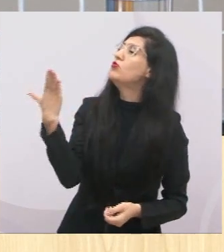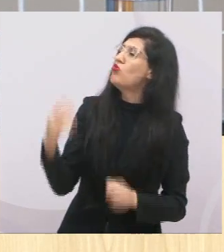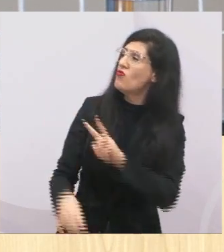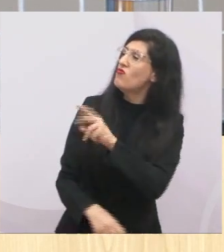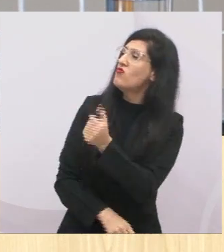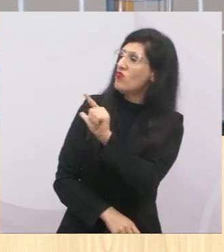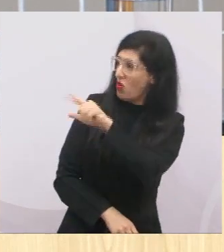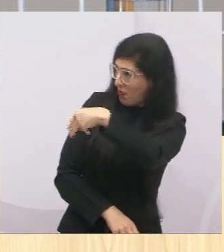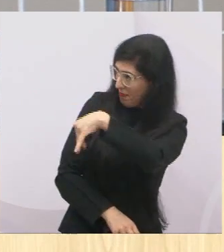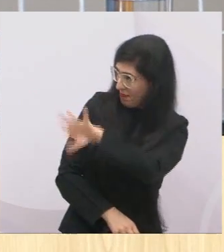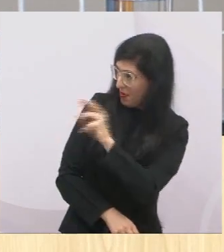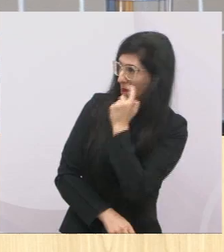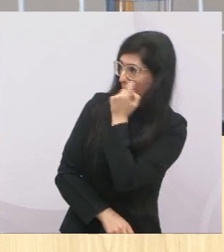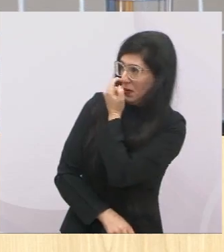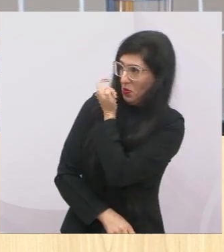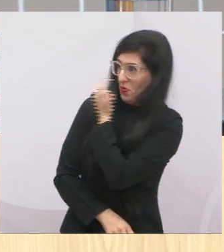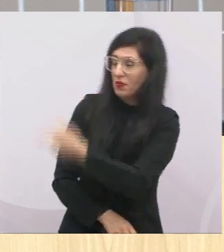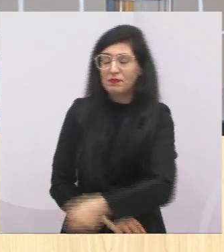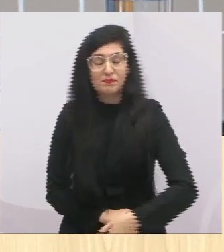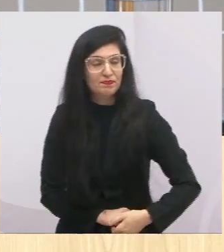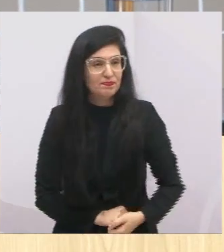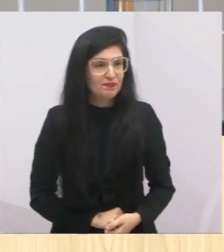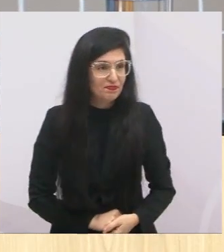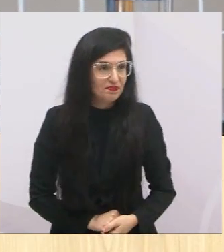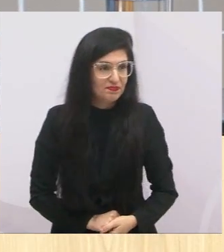Valmir do Parque Meia Lua.